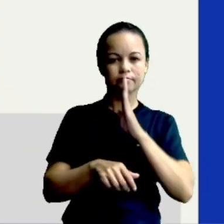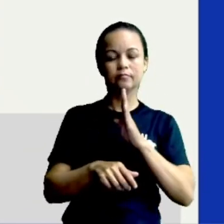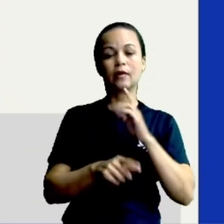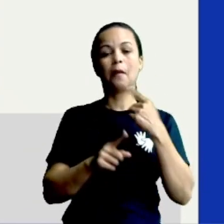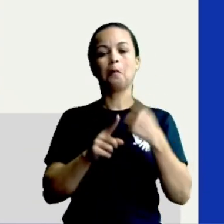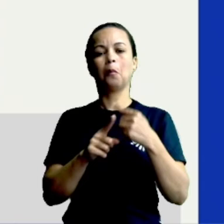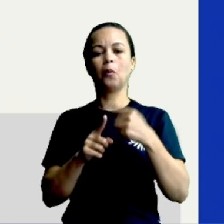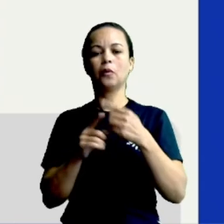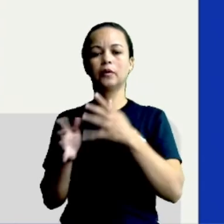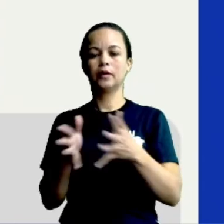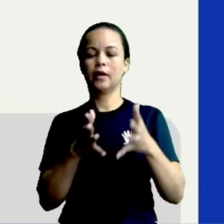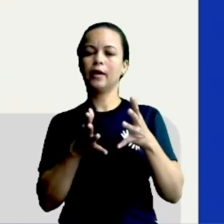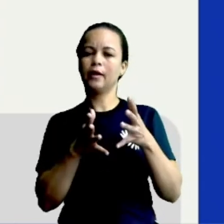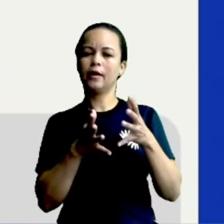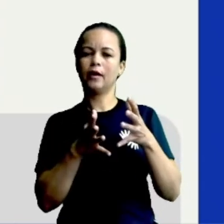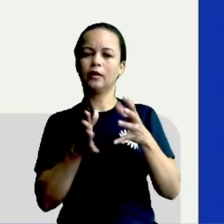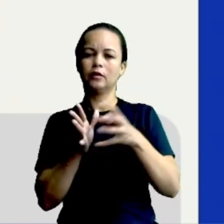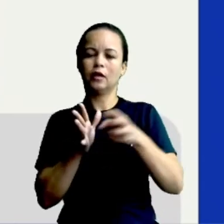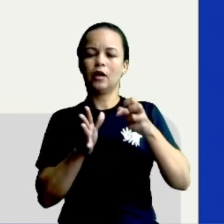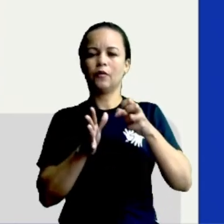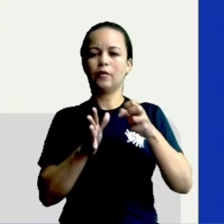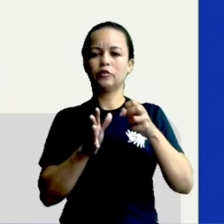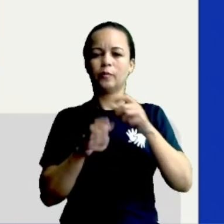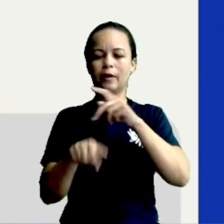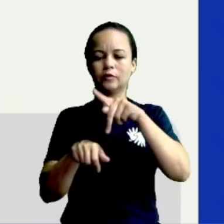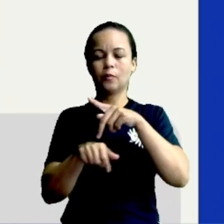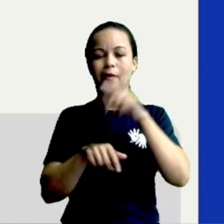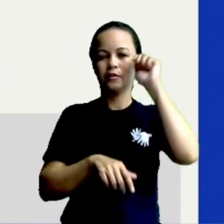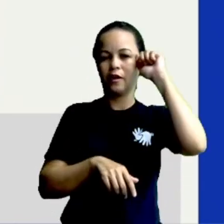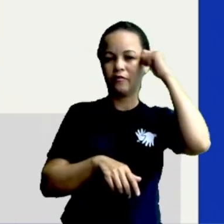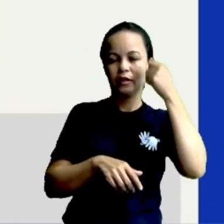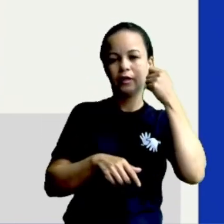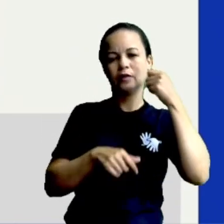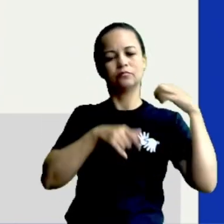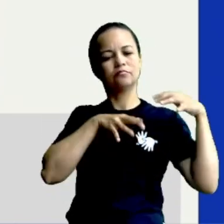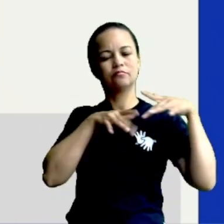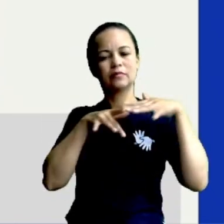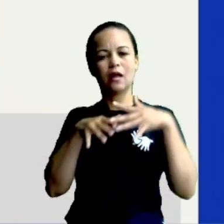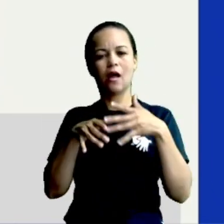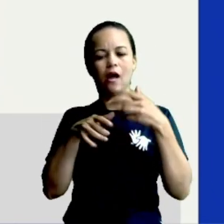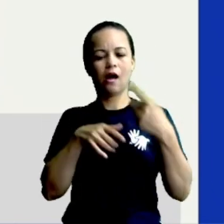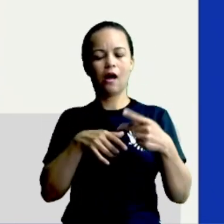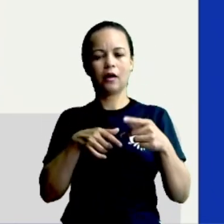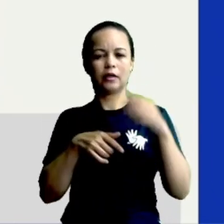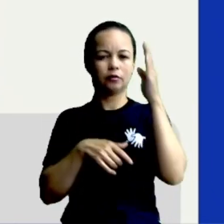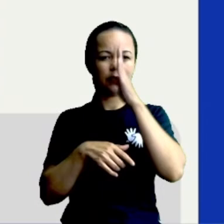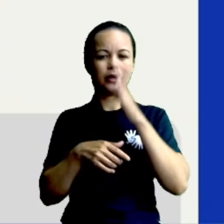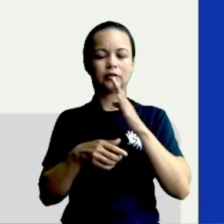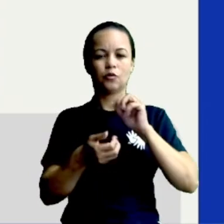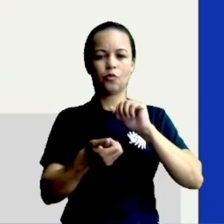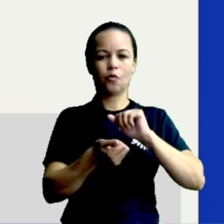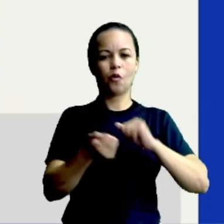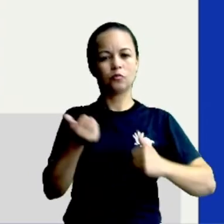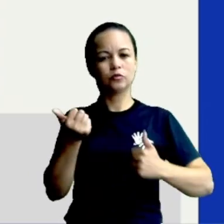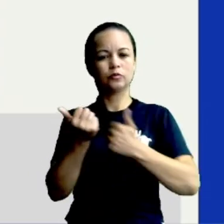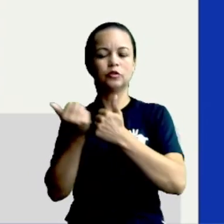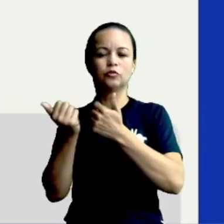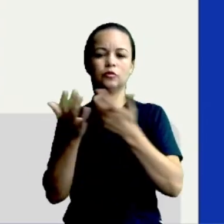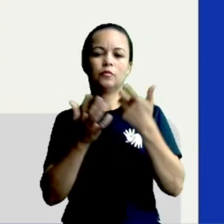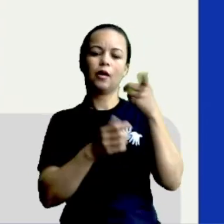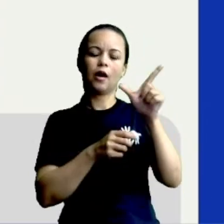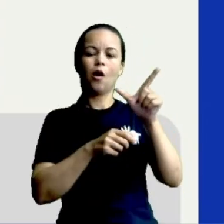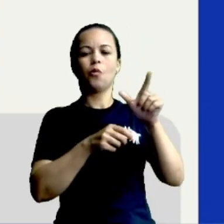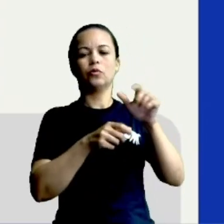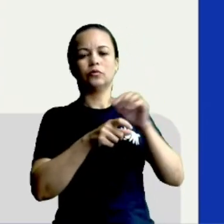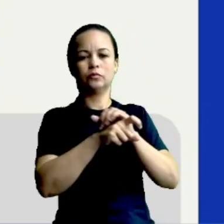espécie exótica, ou seja, uma espécie africana, que foi introduzida no Brasil como um substituto para o caramujo